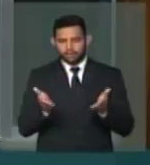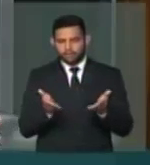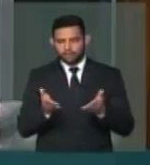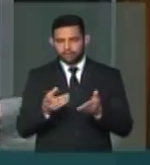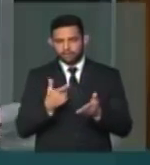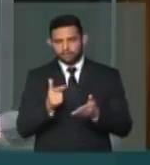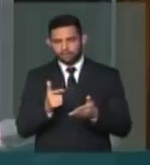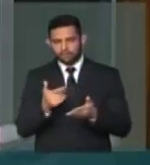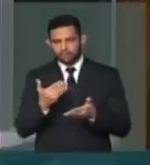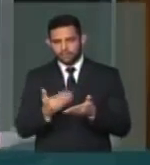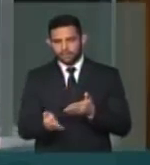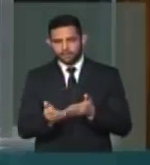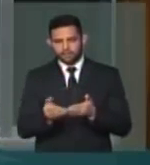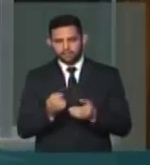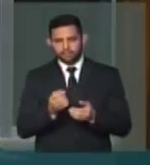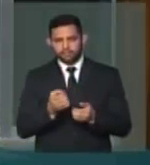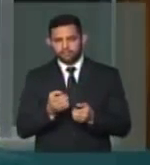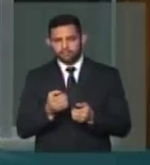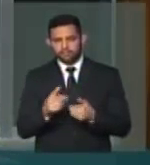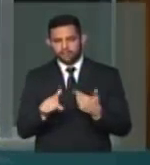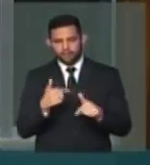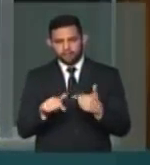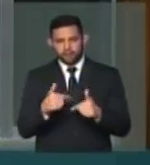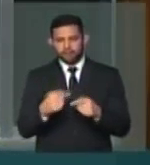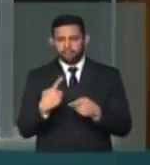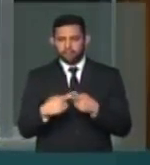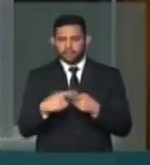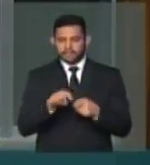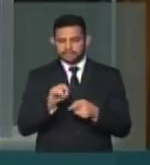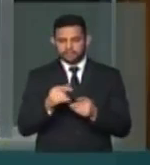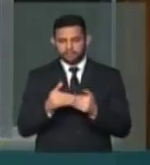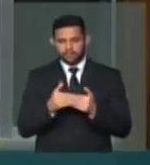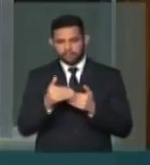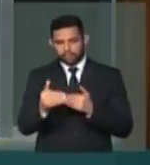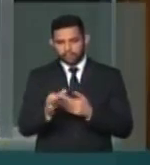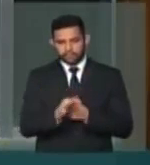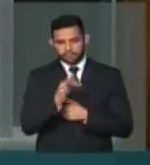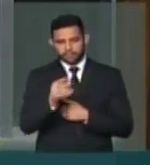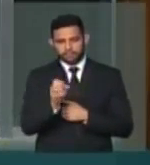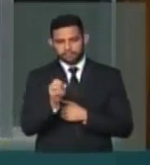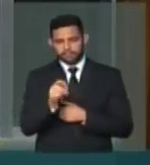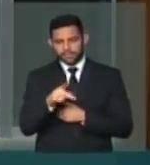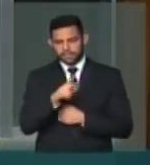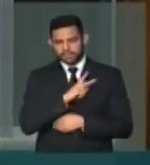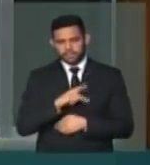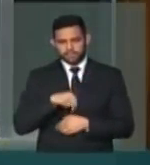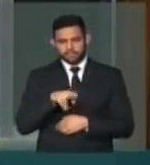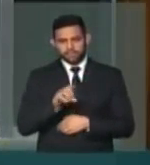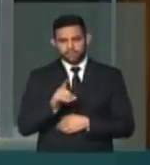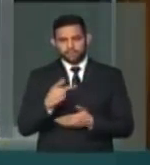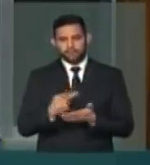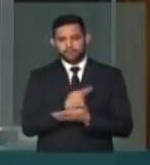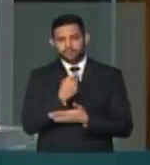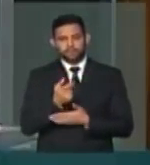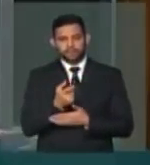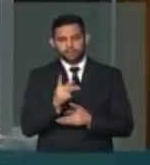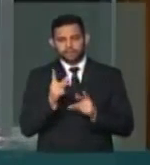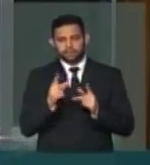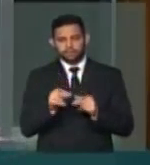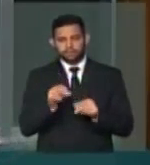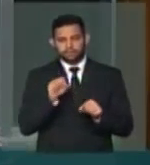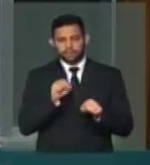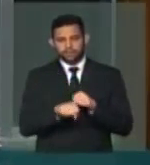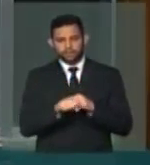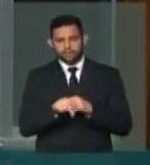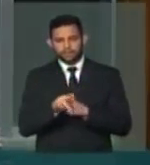que não sejam demitidos. Porque senão, daqui a pouco, presidente Mandetta, daqui a pouco o que vai acontecer? É igual matar a galinha